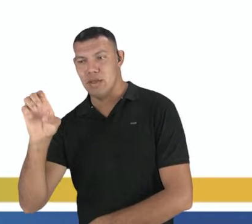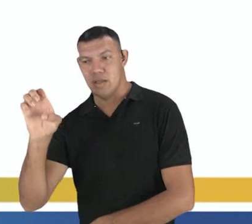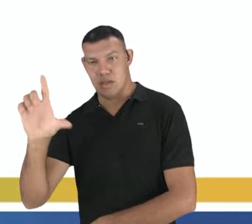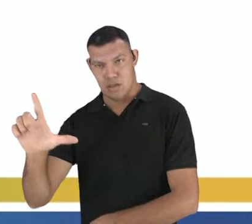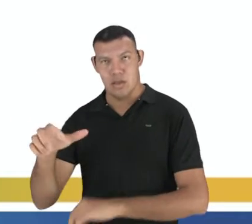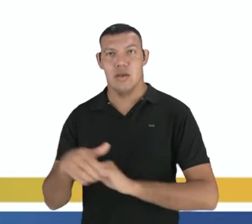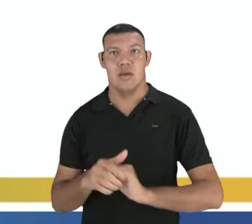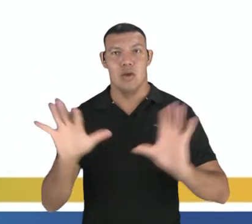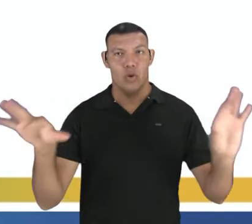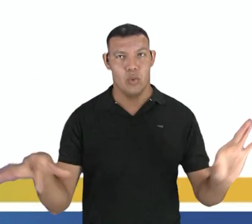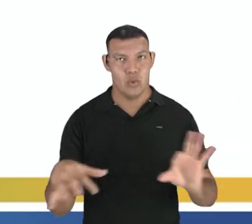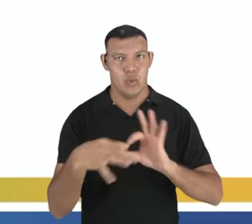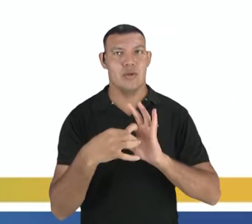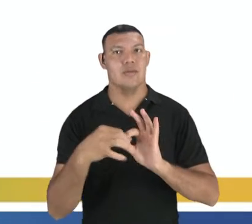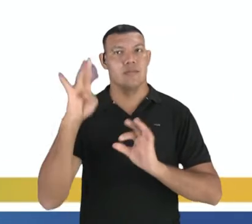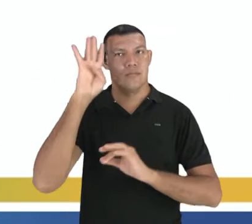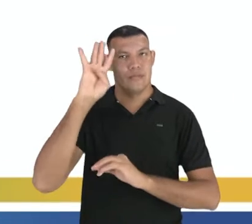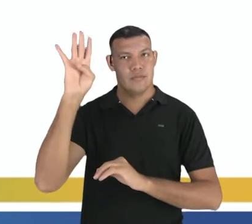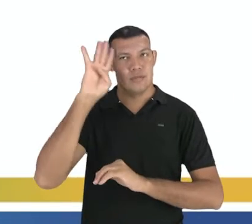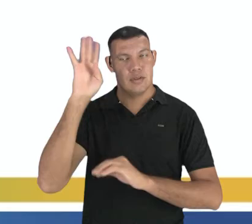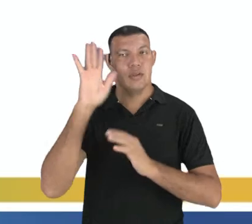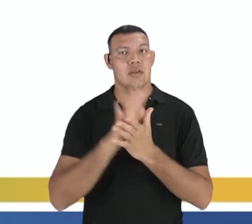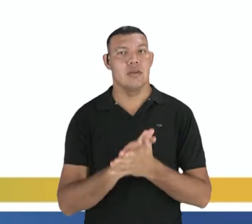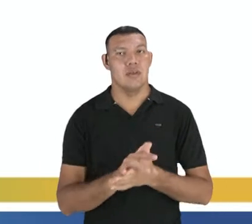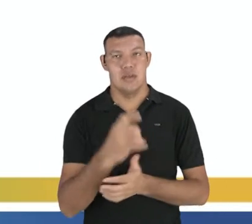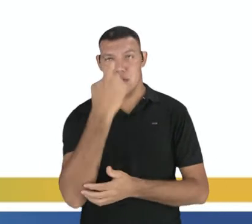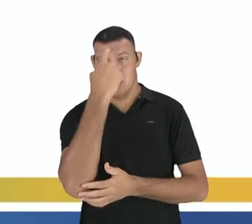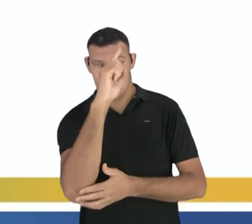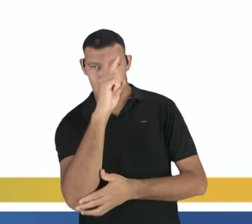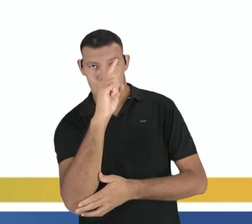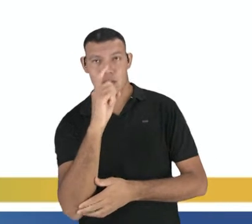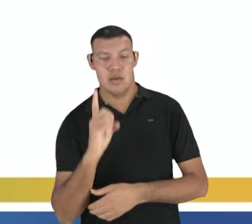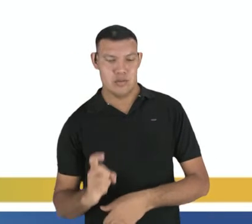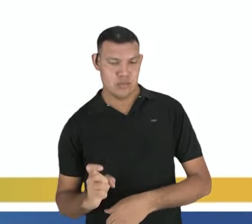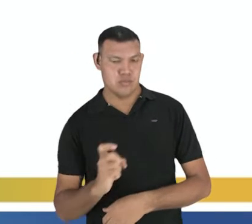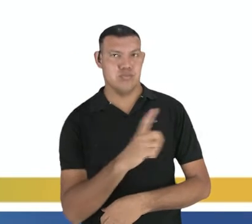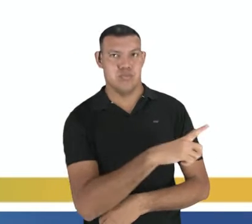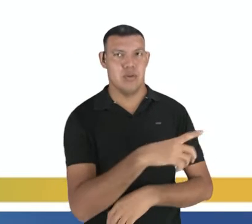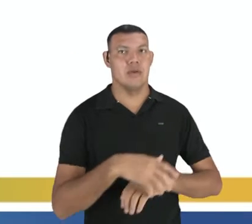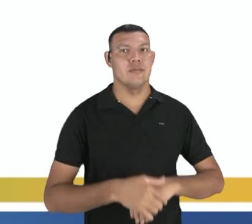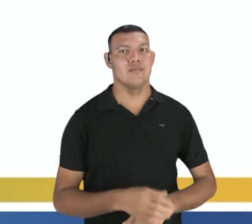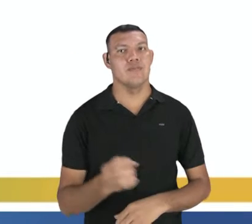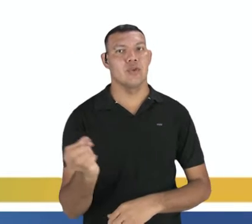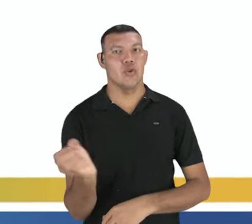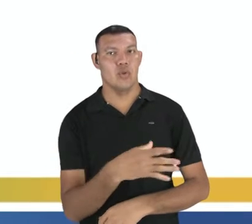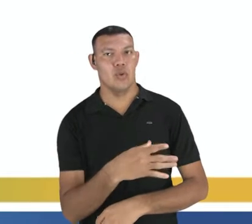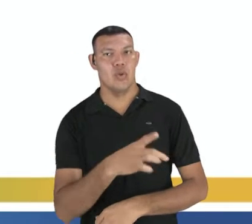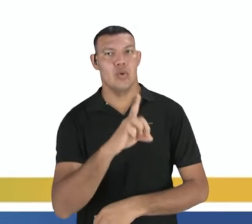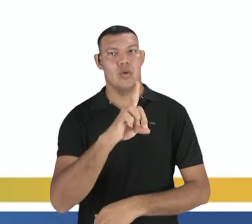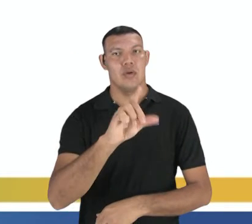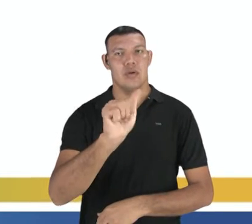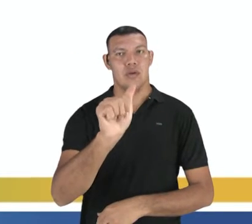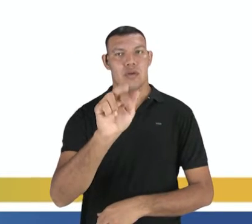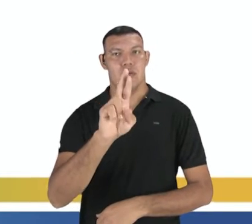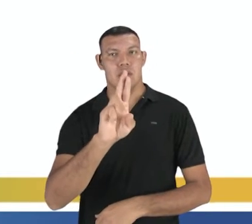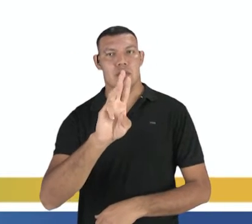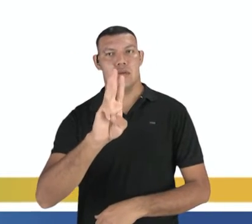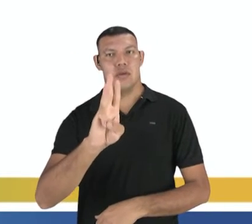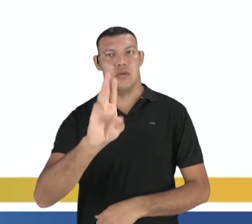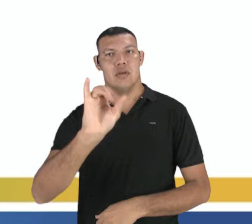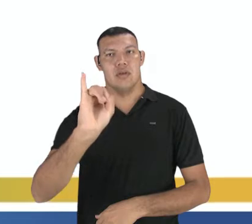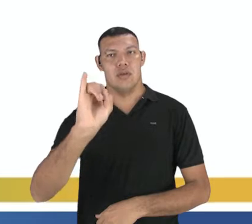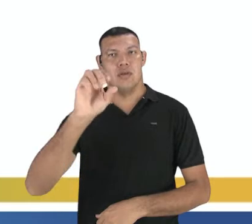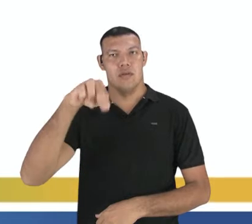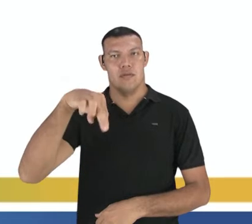resultou no que nós chamamos de teoria sintética da evolução, também chamada de neodarwinismo. Essa